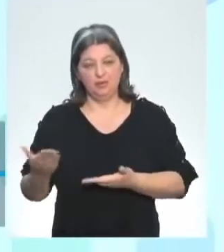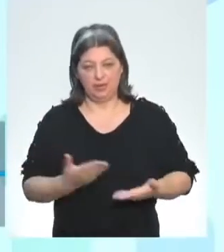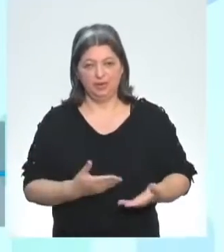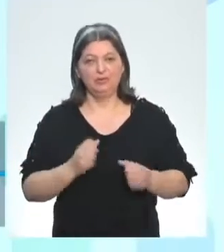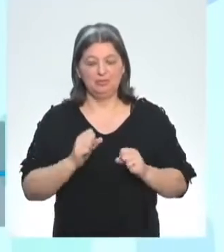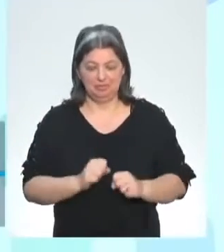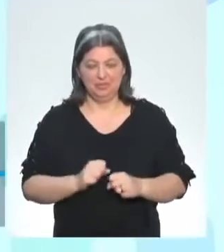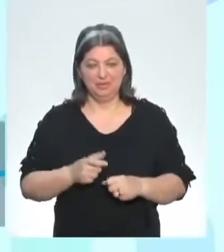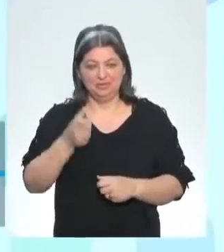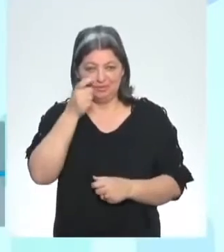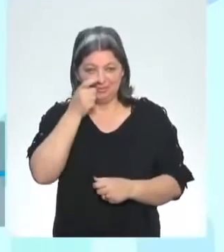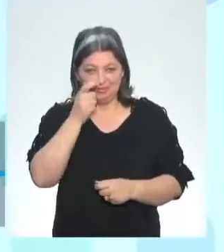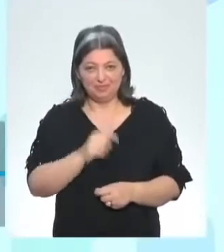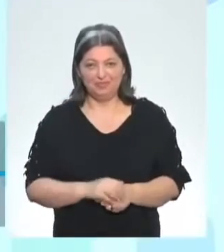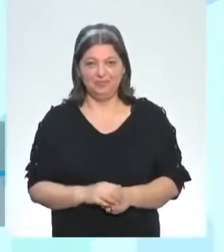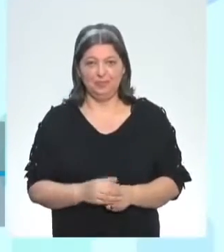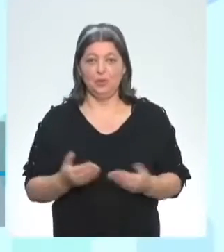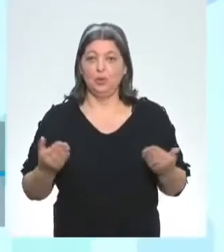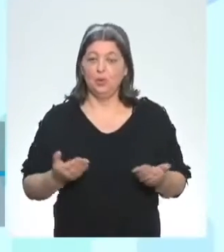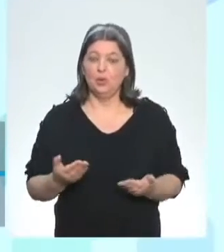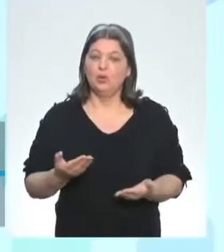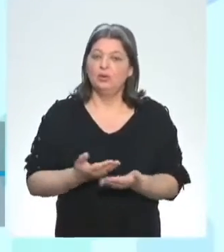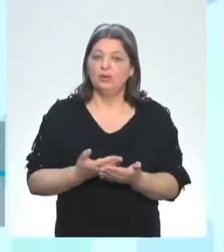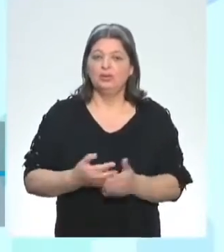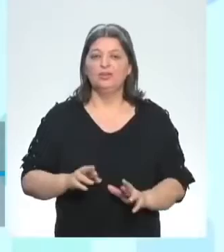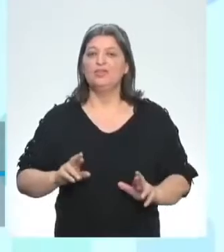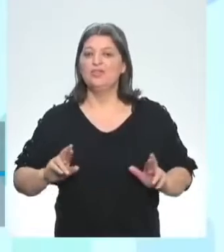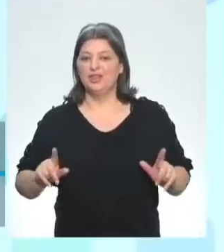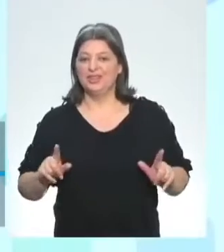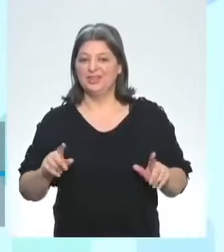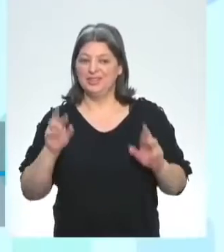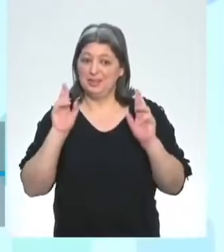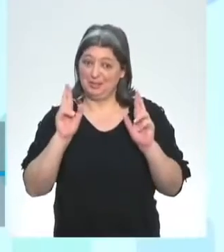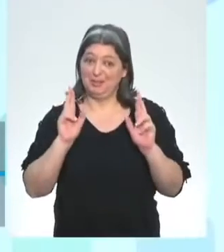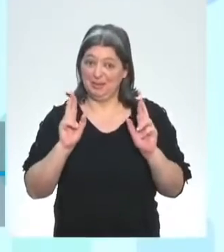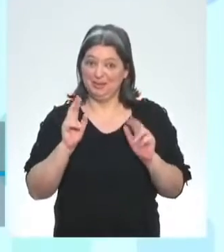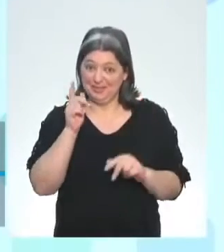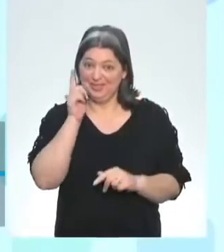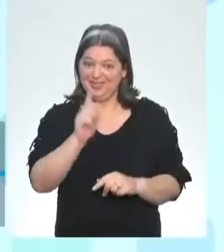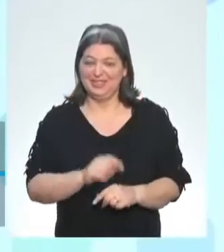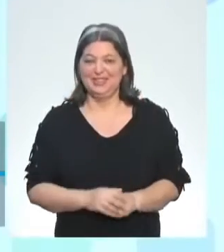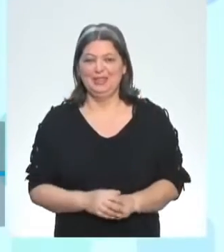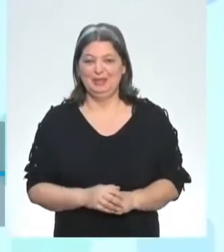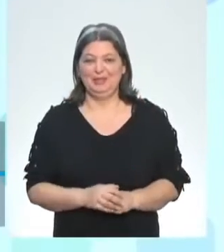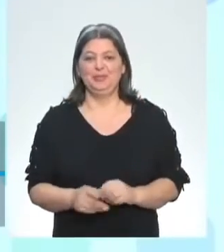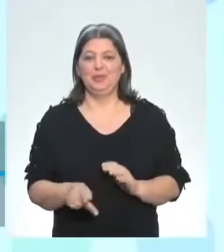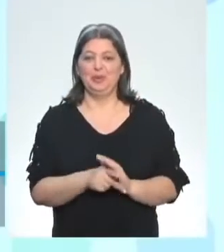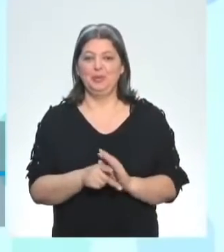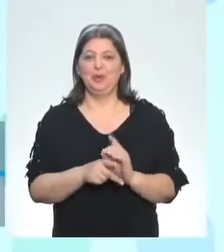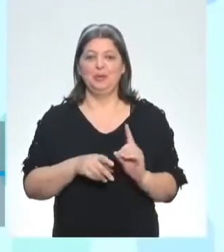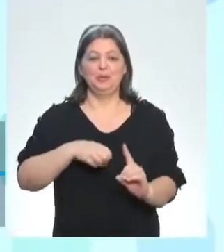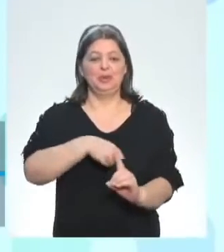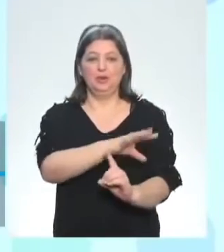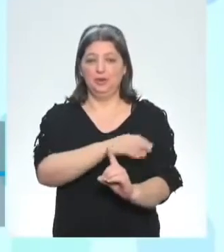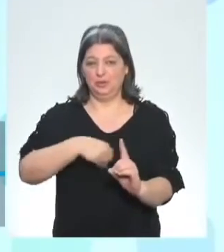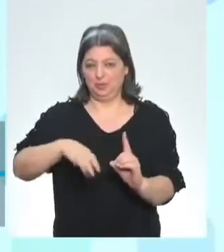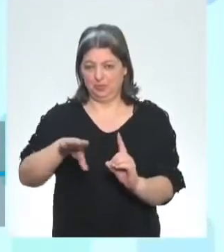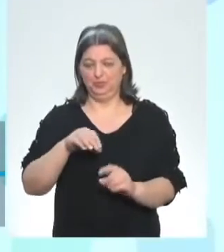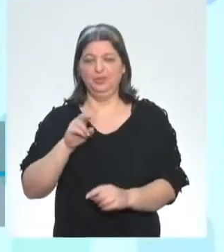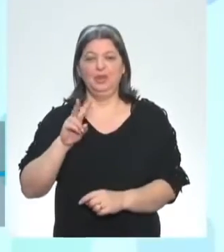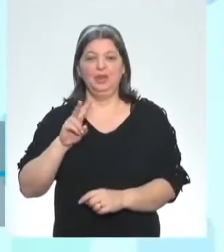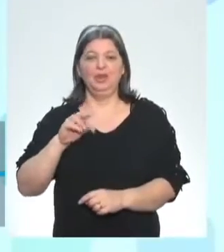acomodem aí. E hoje a gente vai fazer uma aula um pouquinho diferente, espero que dê tudo certo. Nós vamos contar aqui com o nosso moderador, o Vitor